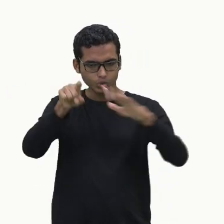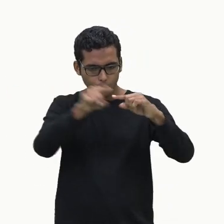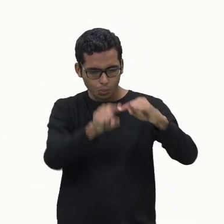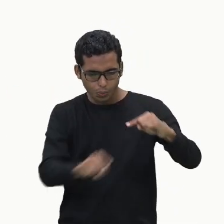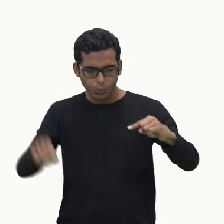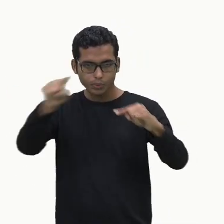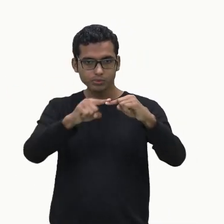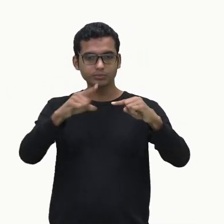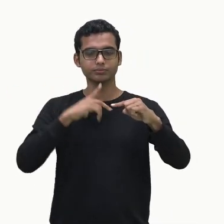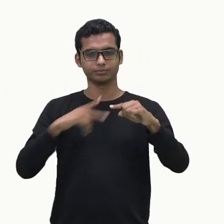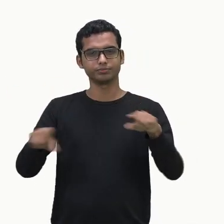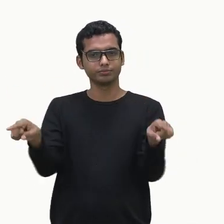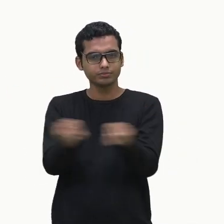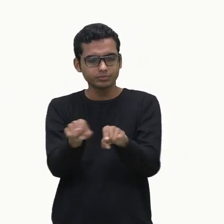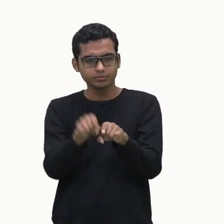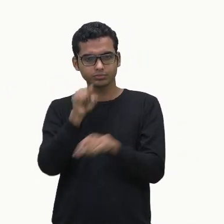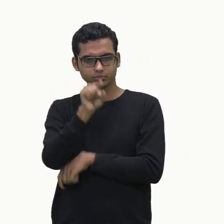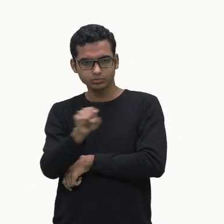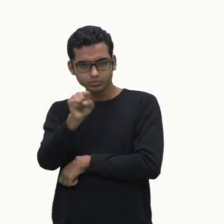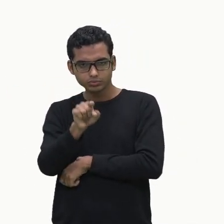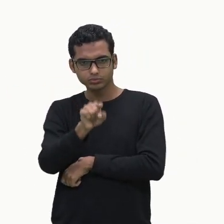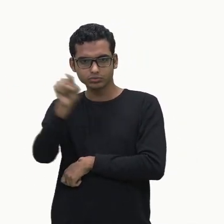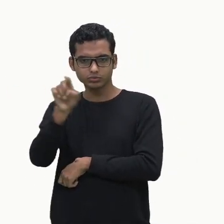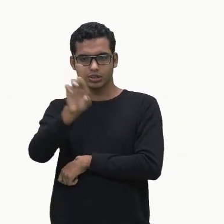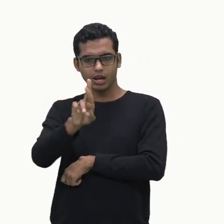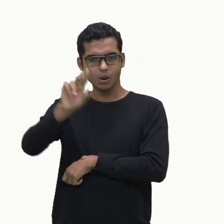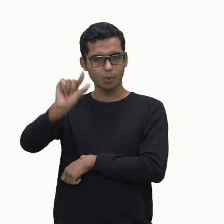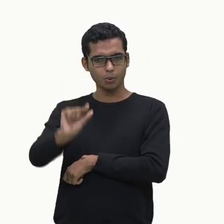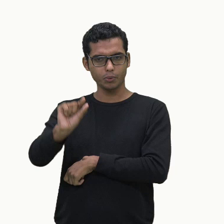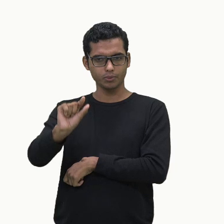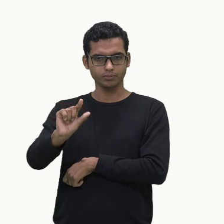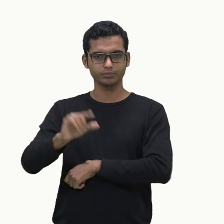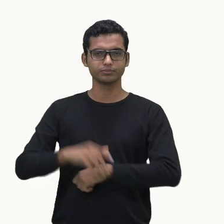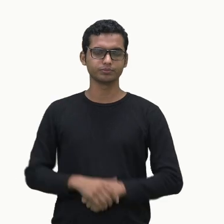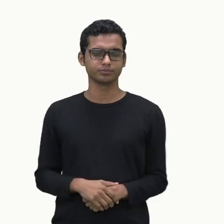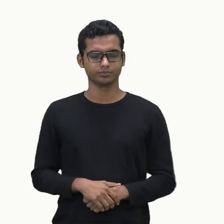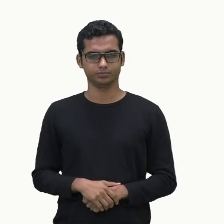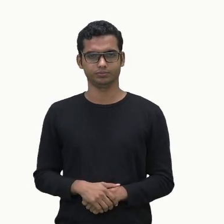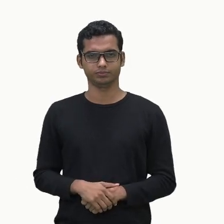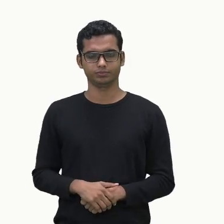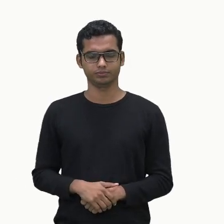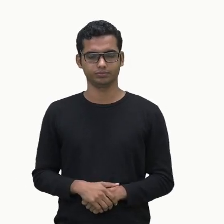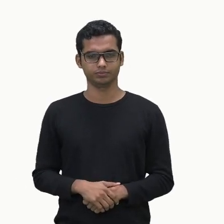um raio, identificado aí com a letra R minúsculo,